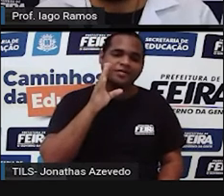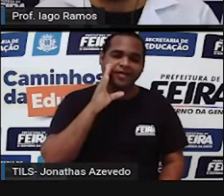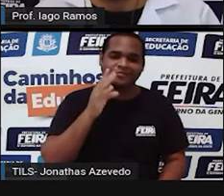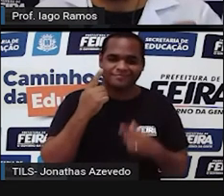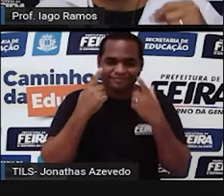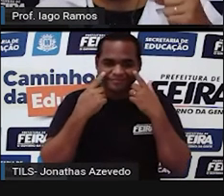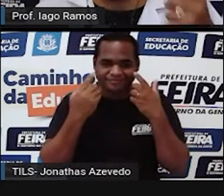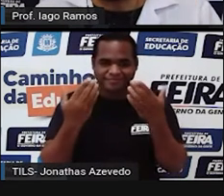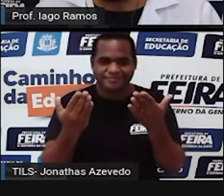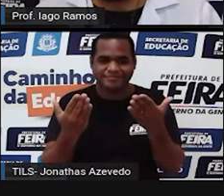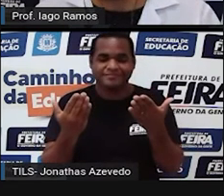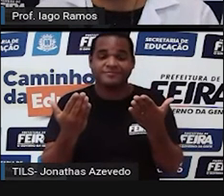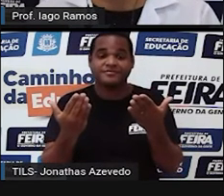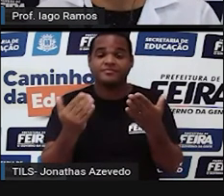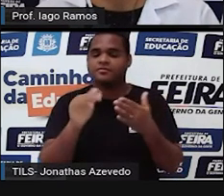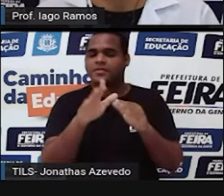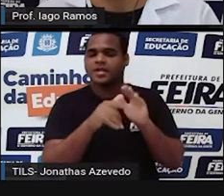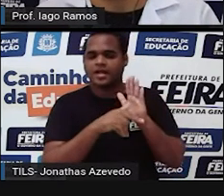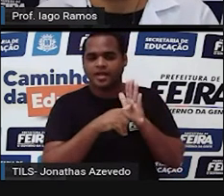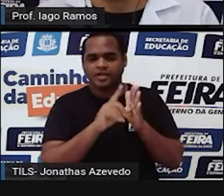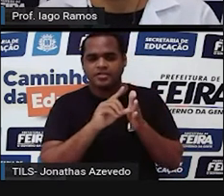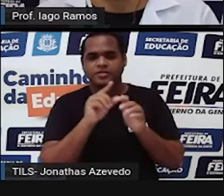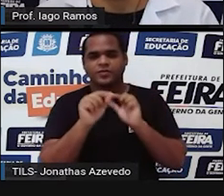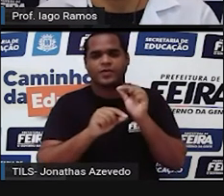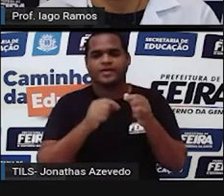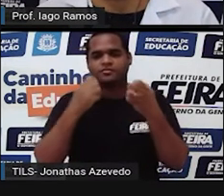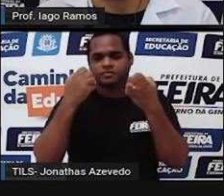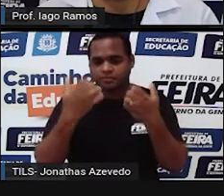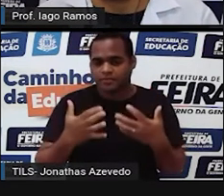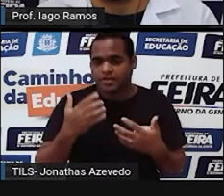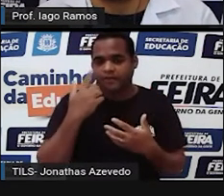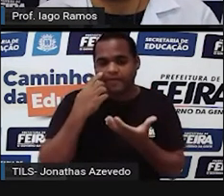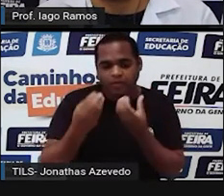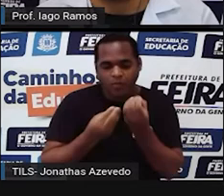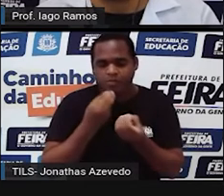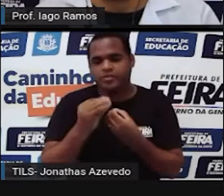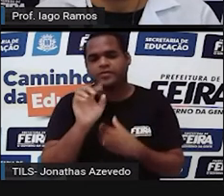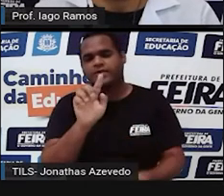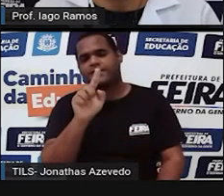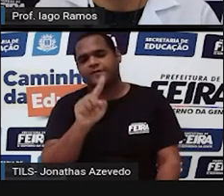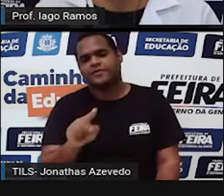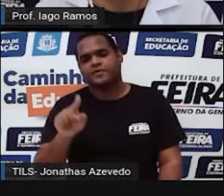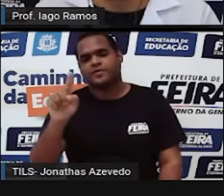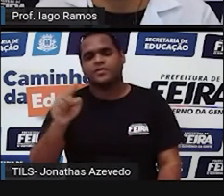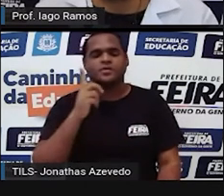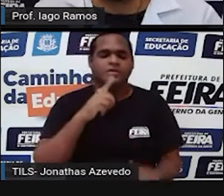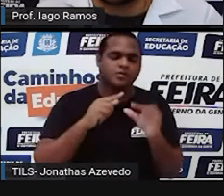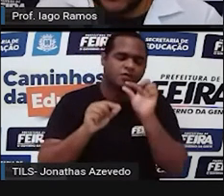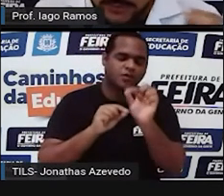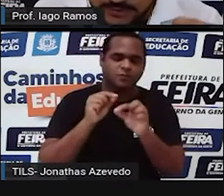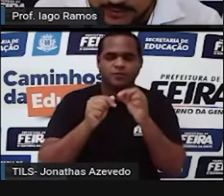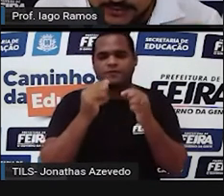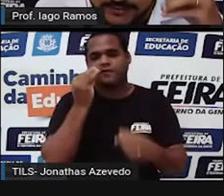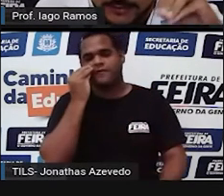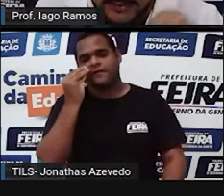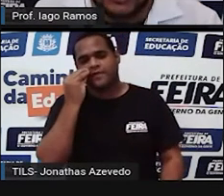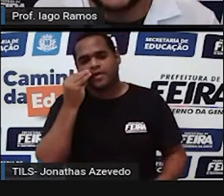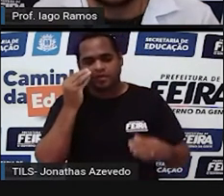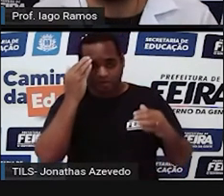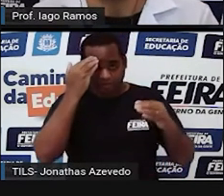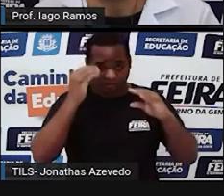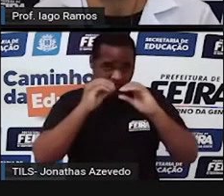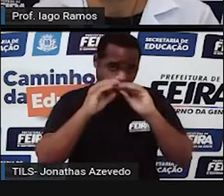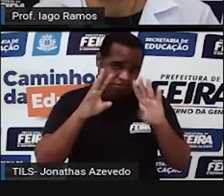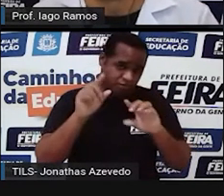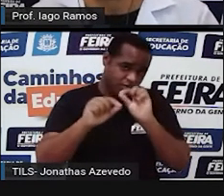né? Mas antes de a gente entrar na parte dos gráficos, bora tentar testar o que a gente entendeu